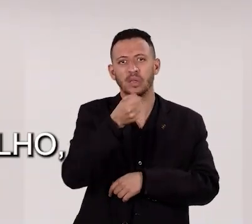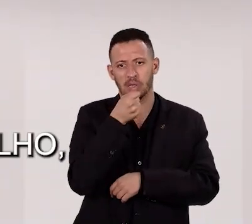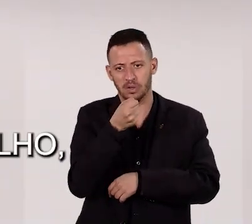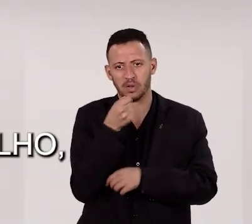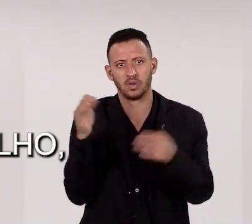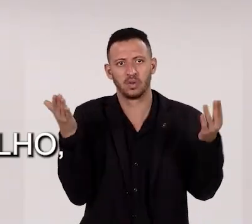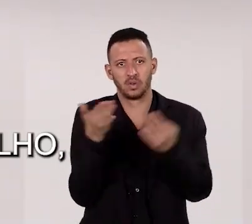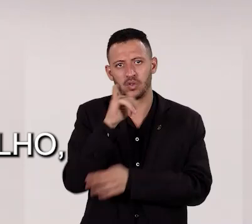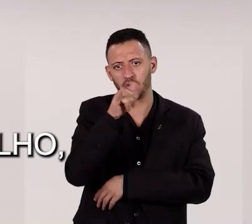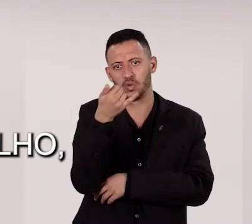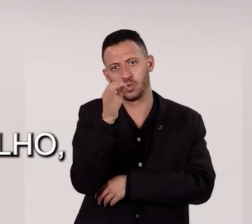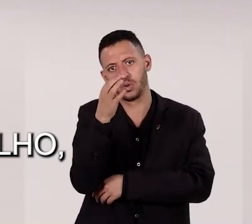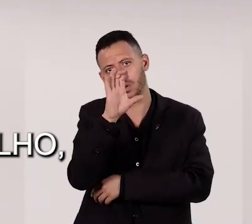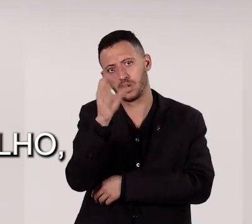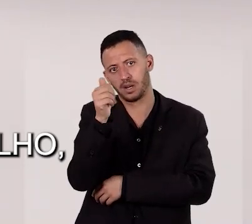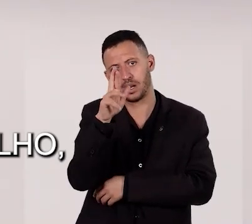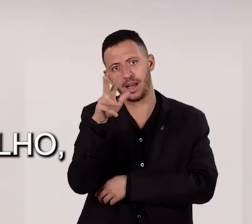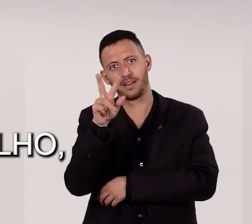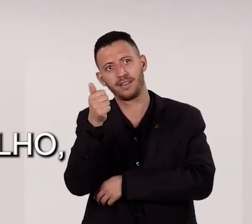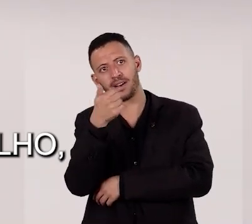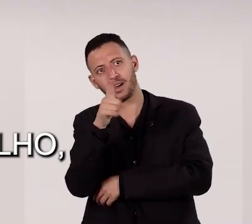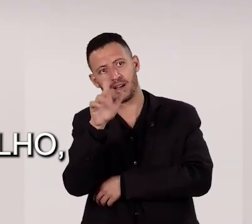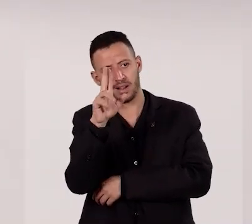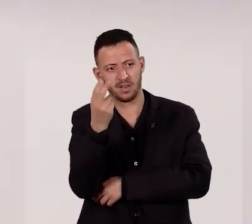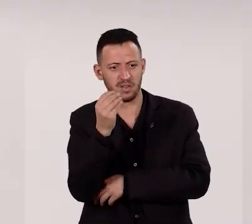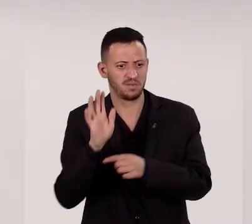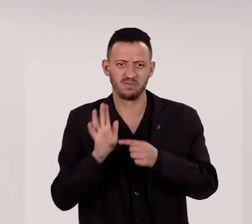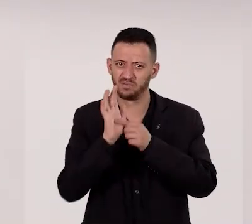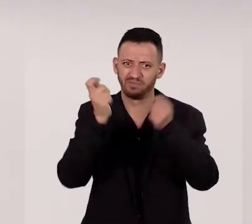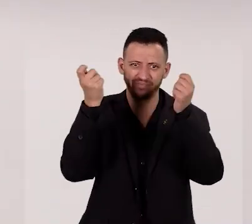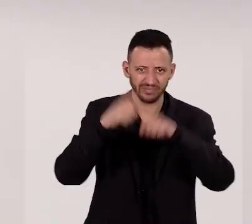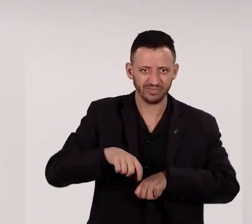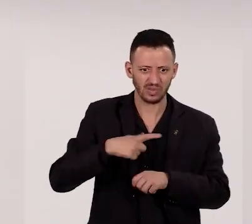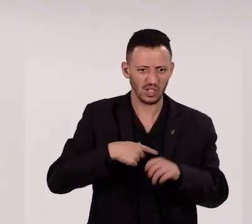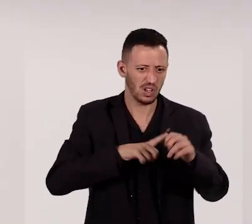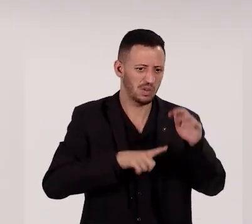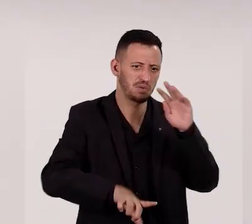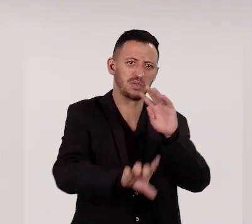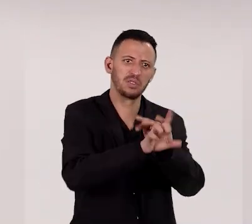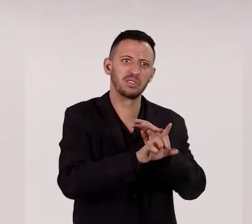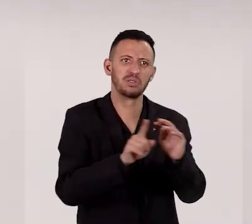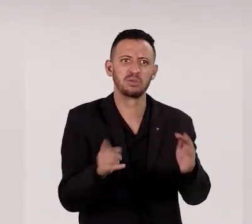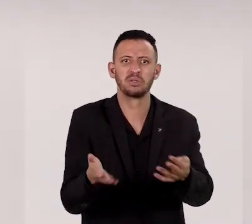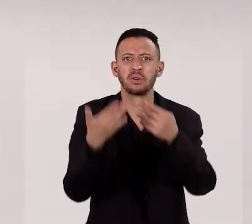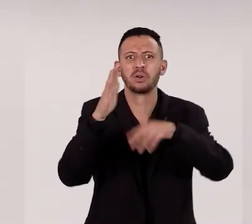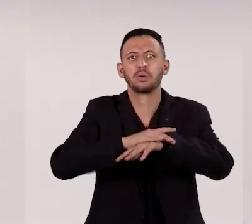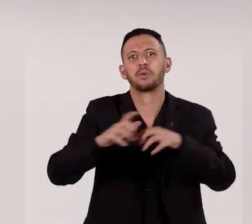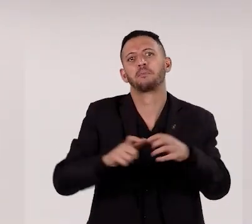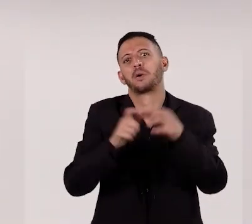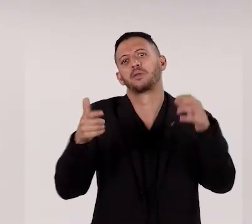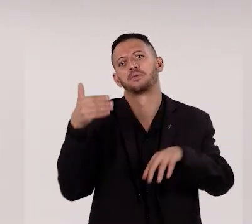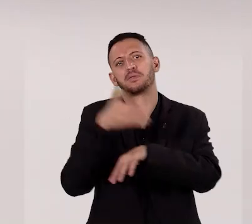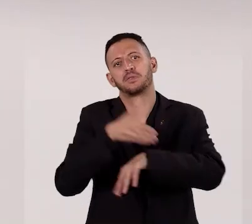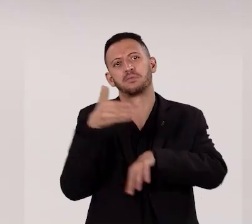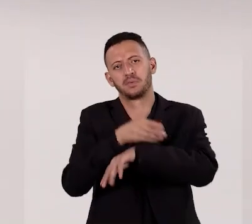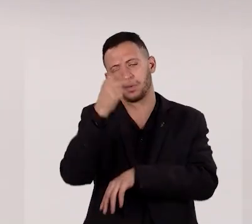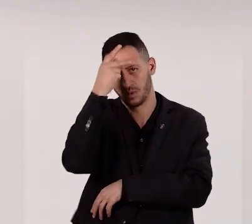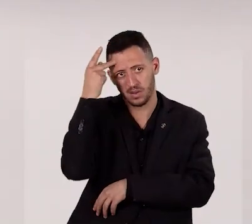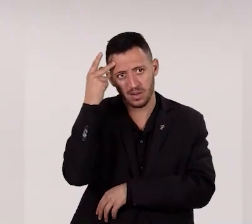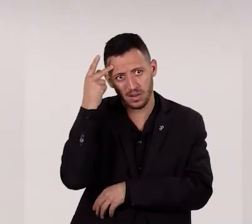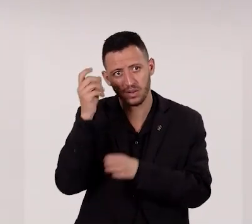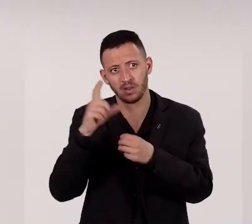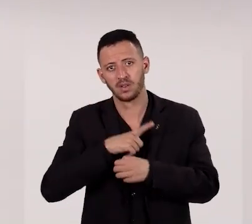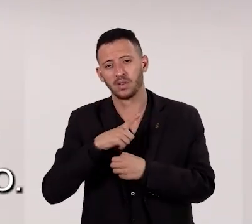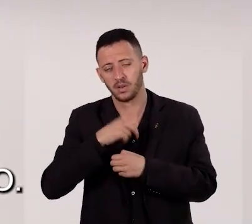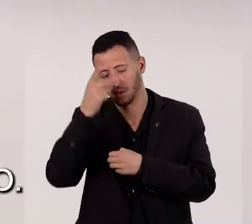Esta reportagem de Joana Carvalho, que vamos assistir agora, mostra que não basta existir leis que estimulem uma maior participação